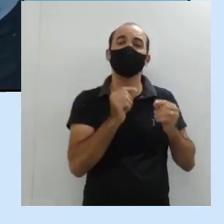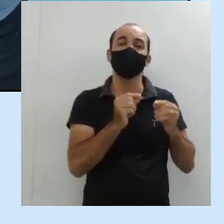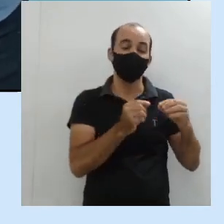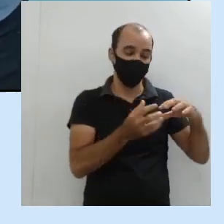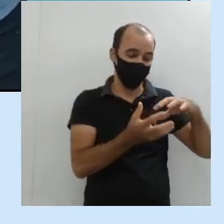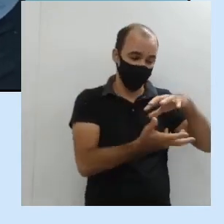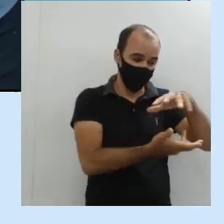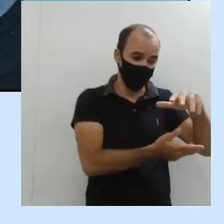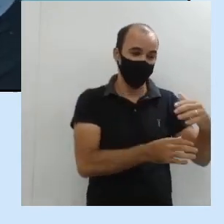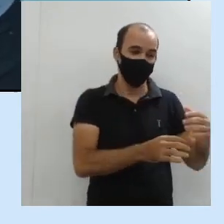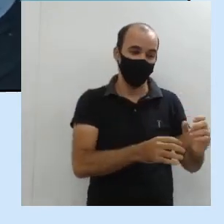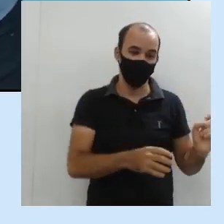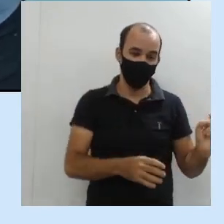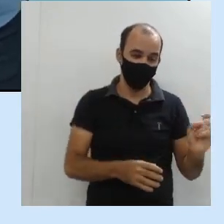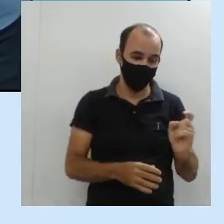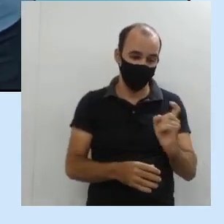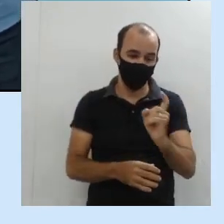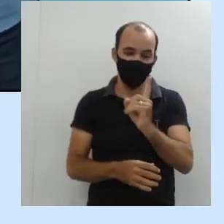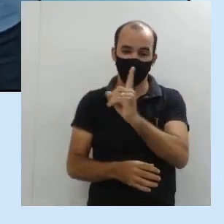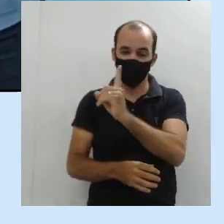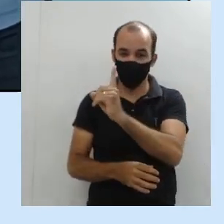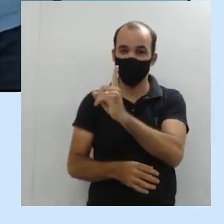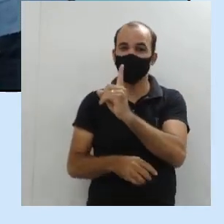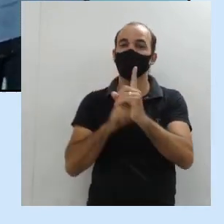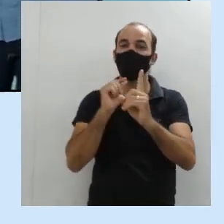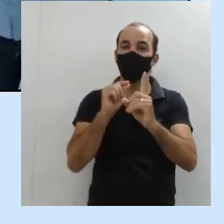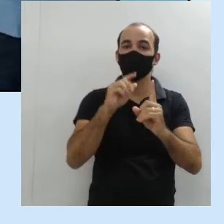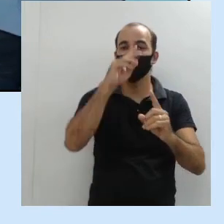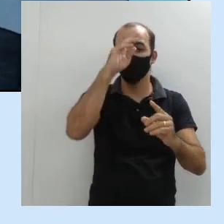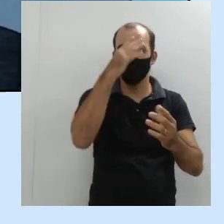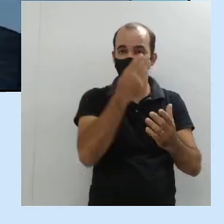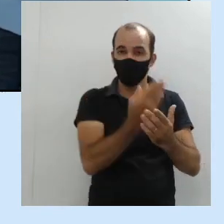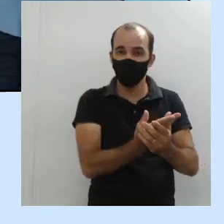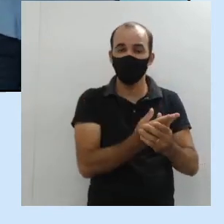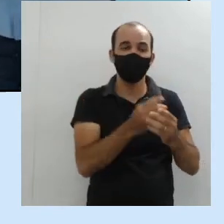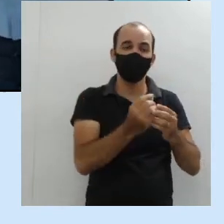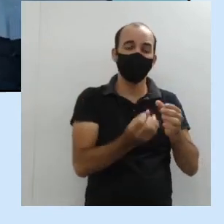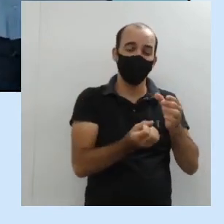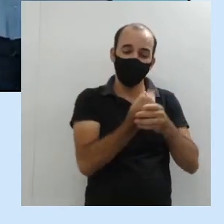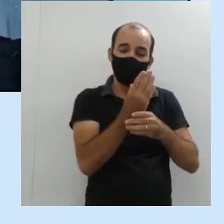mundo ele teve a sua origem a partir de um processo